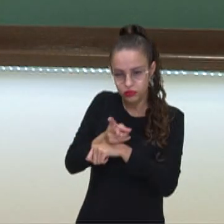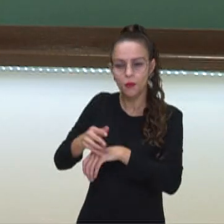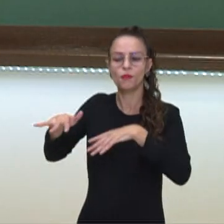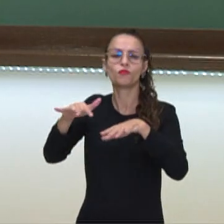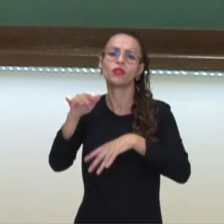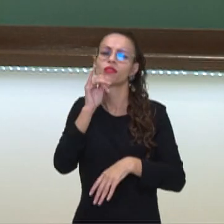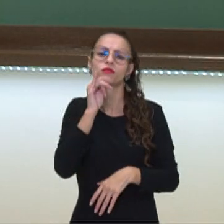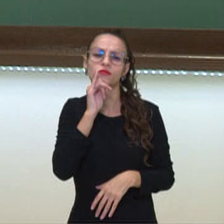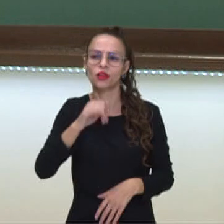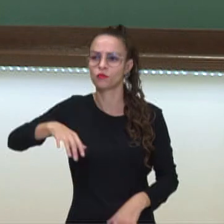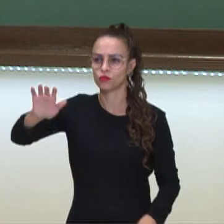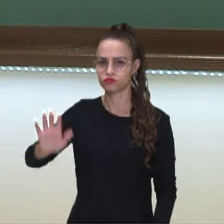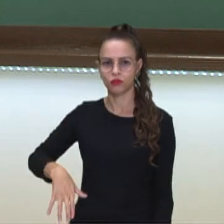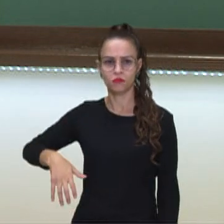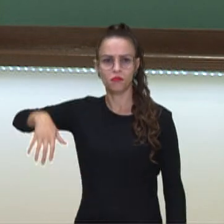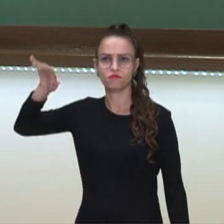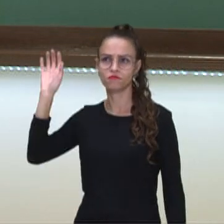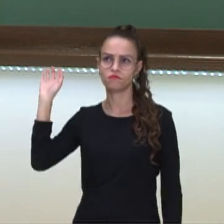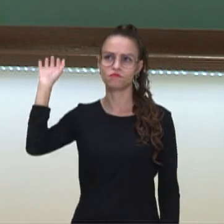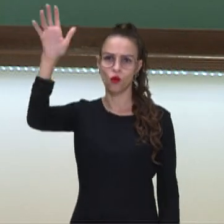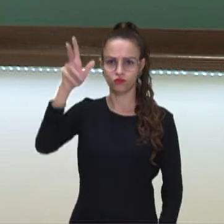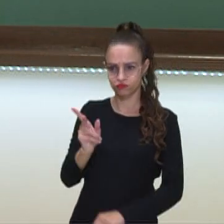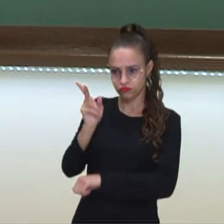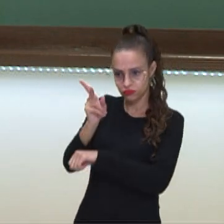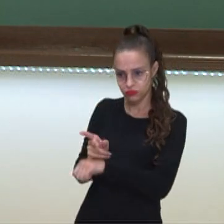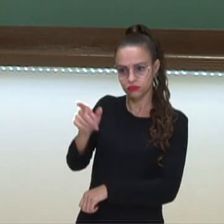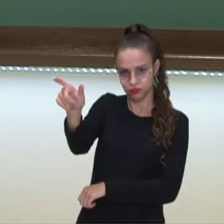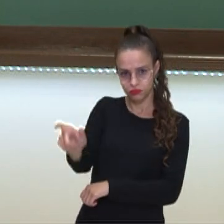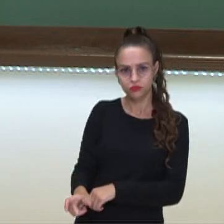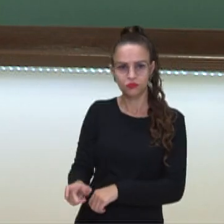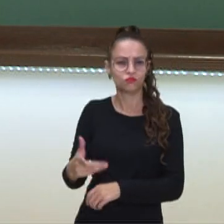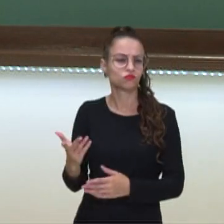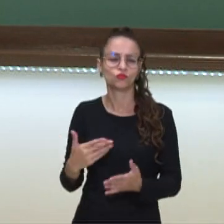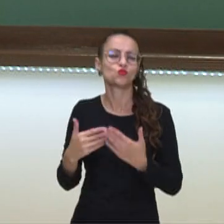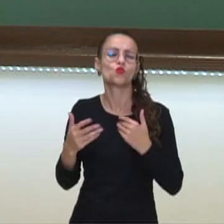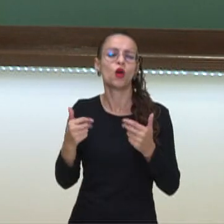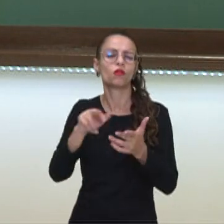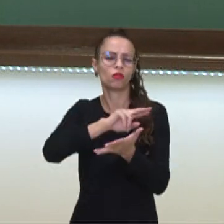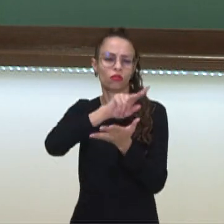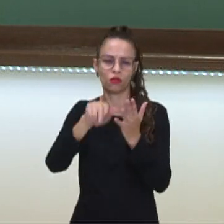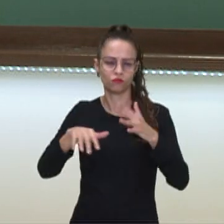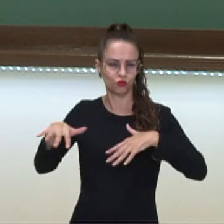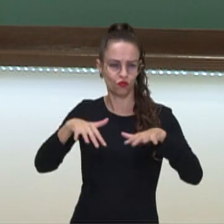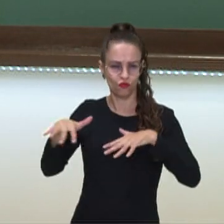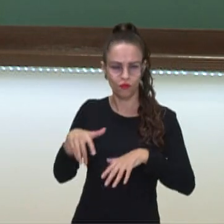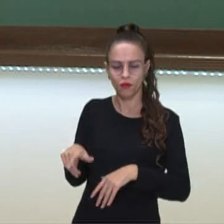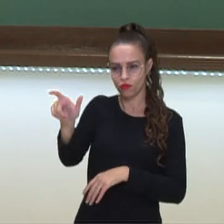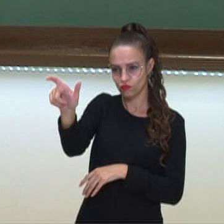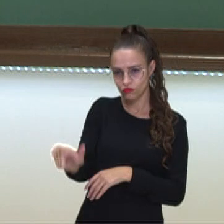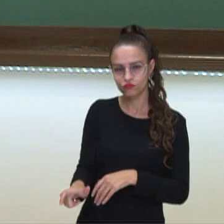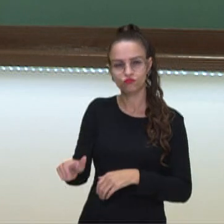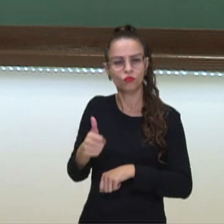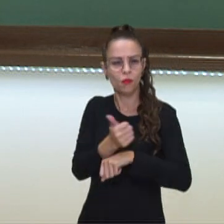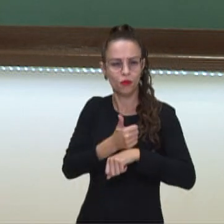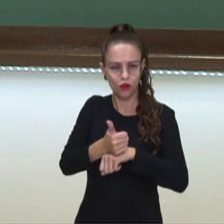por exemplo, o arremesso no basquete, ou a cobrança de falta, ou a cobrança de pênalti no futebol,